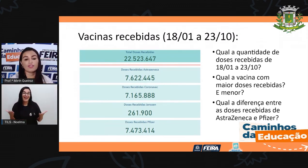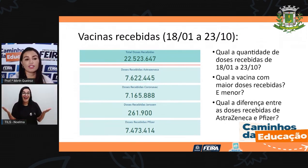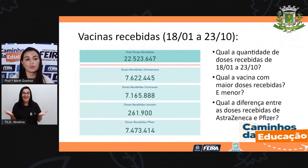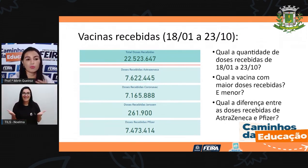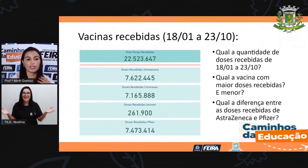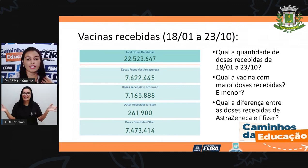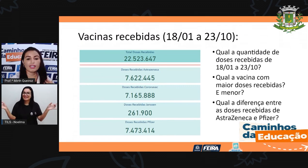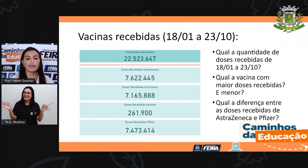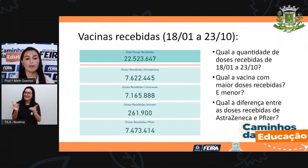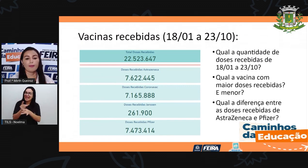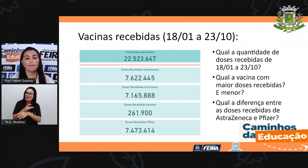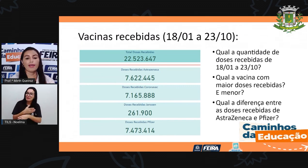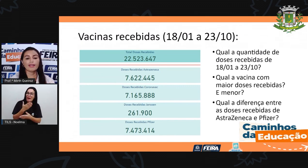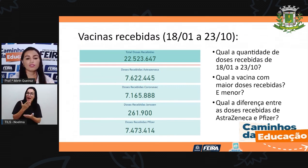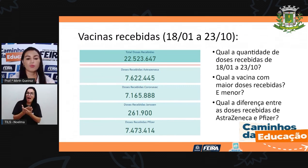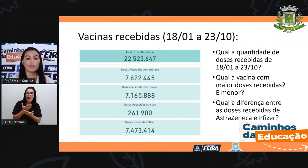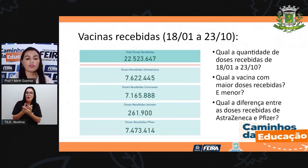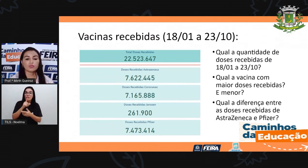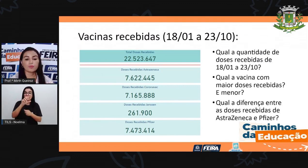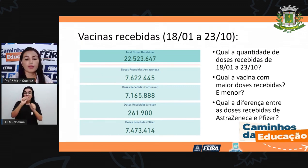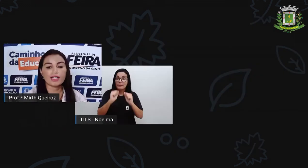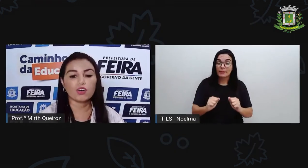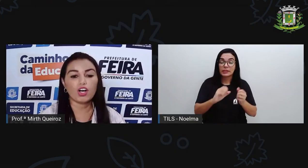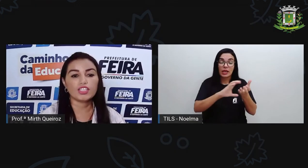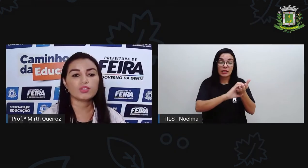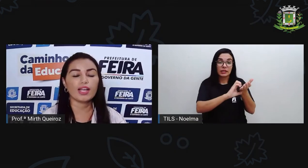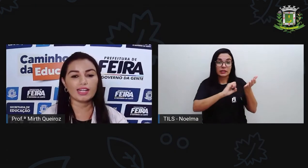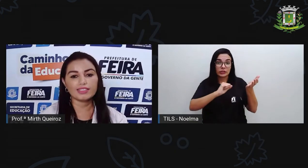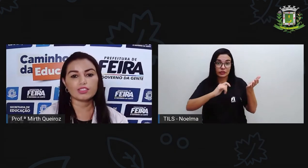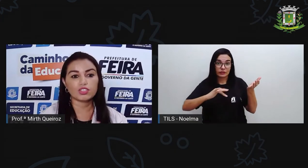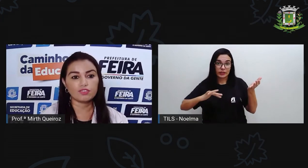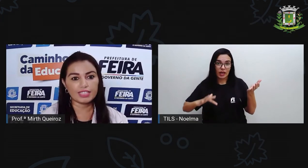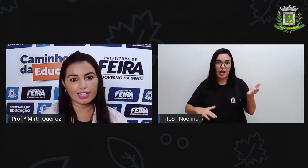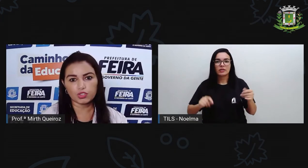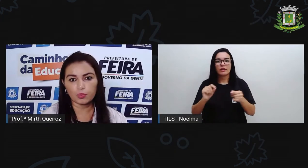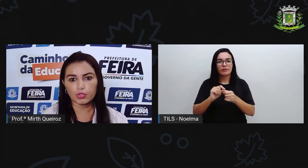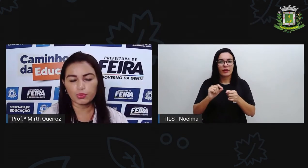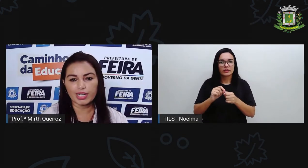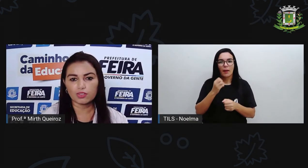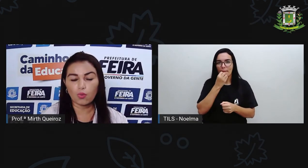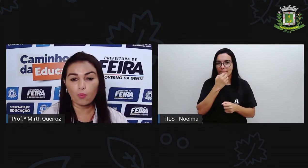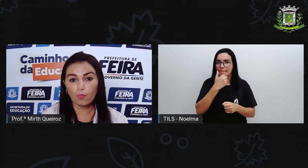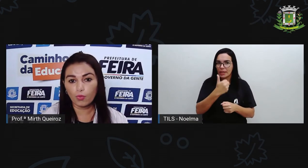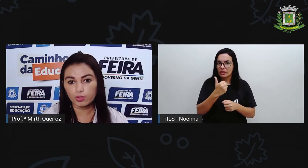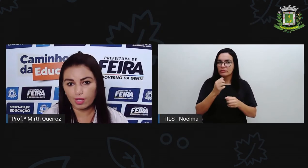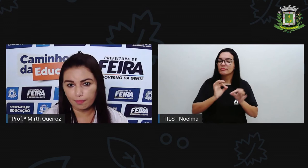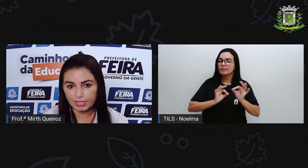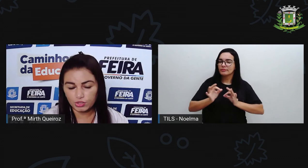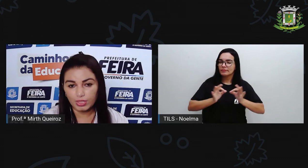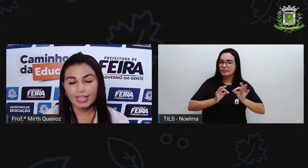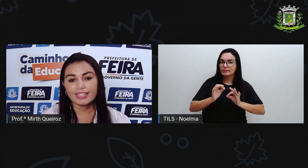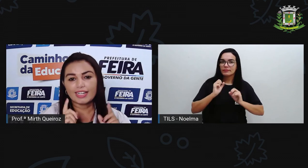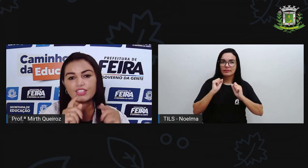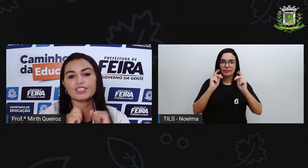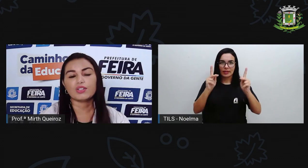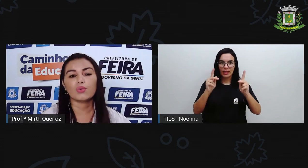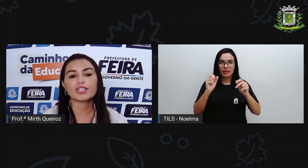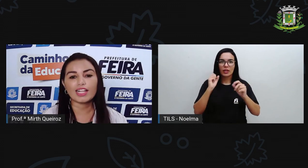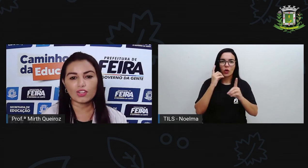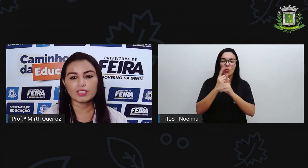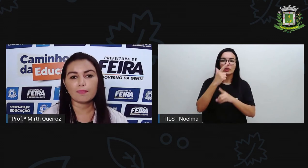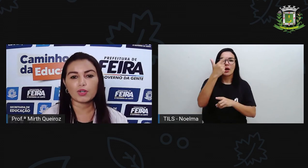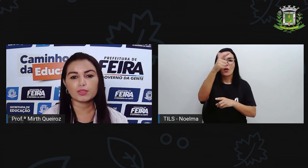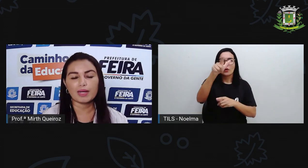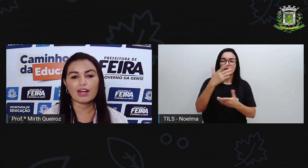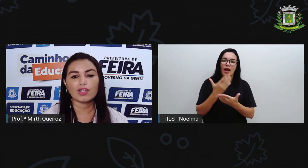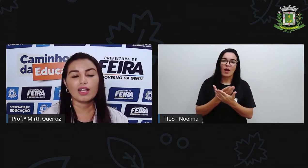gente vai ficando por aqui. Pegue o seu percurso pedagógico, realiza a sua atividade com muito cuidado, com muito capricho. E a gente se encontra